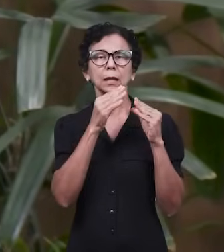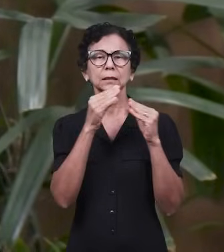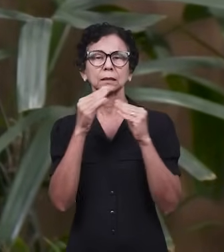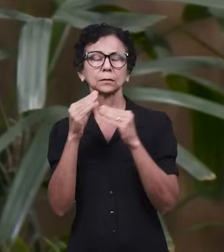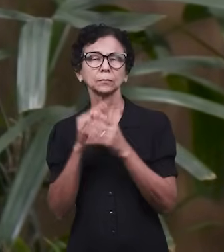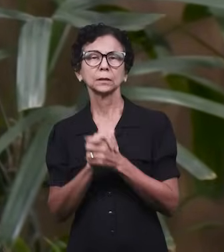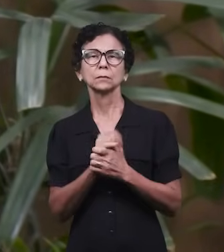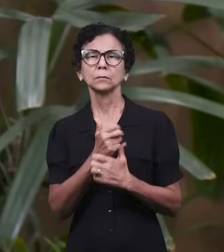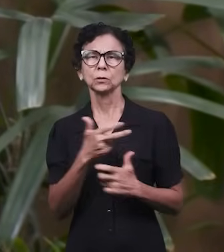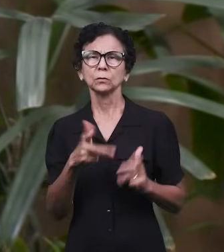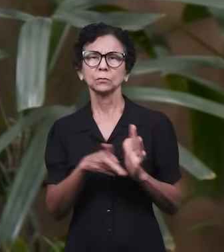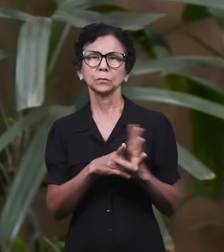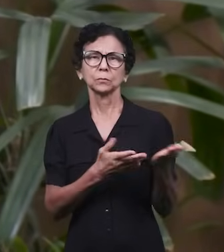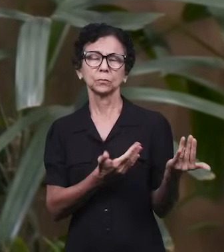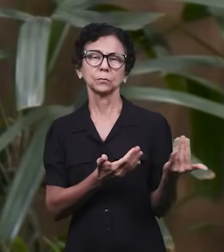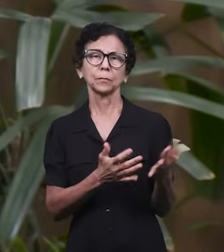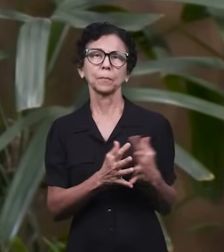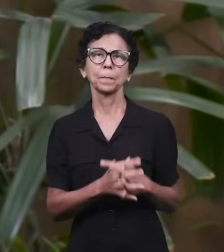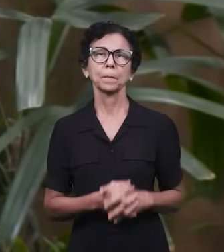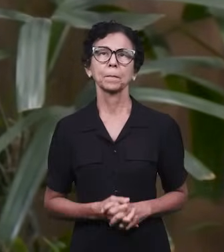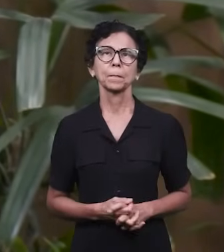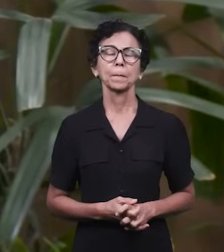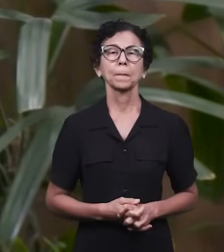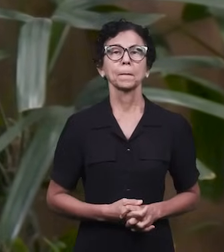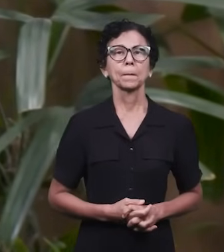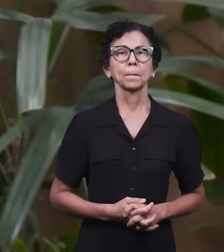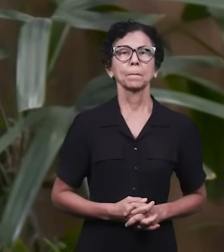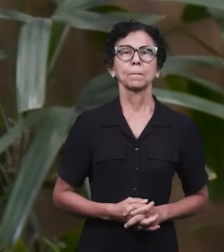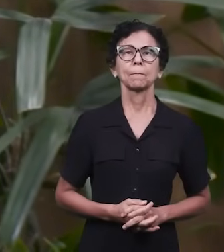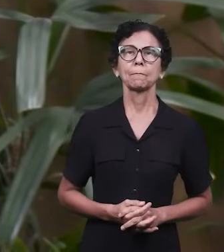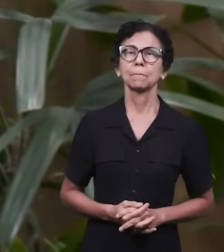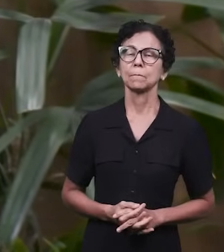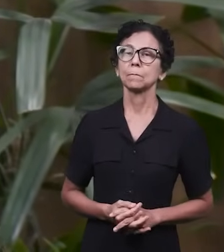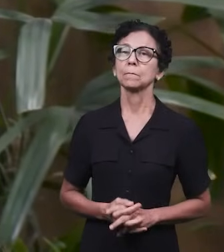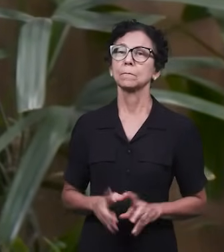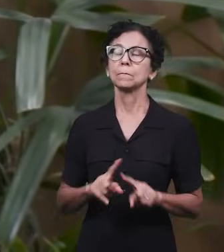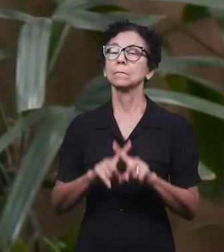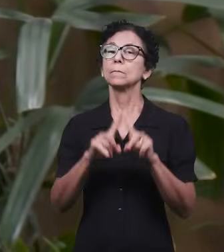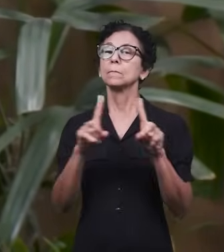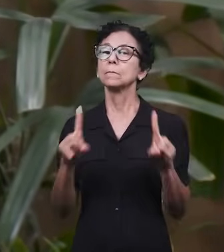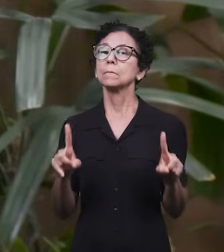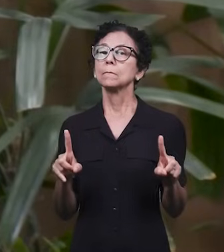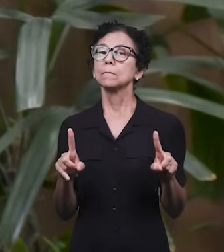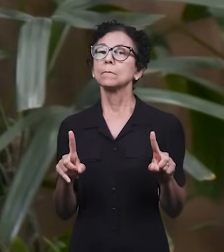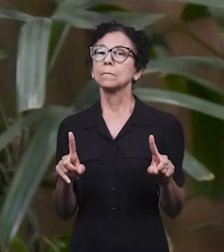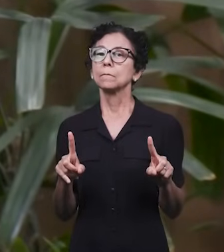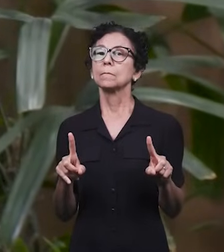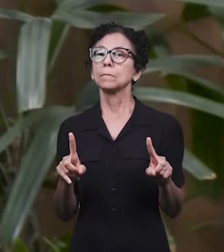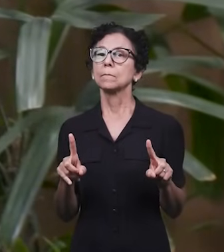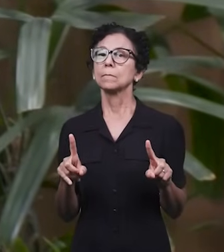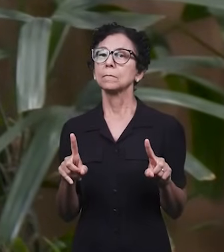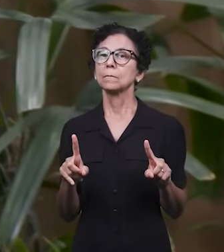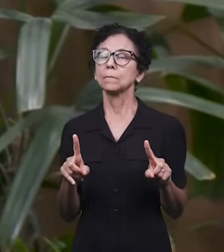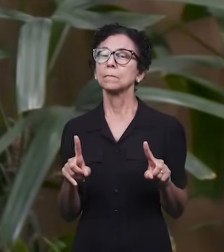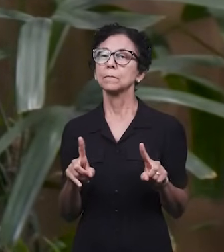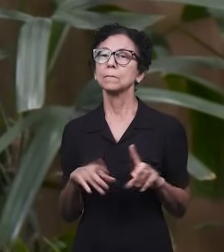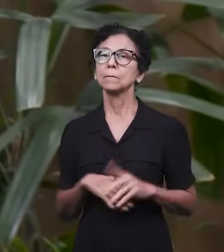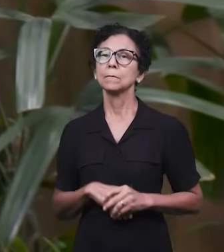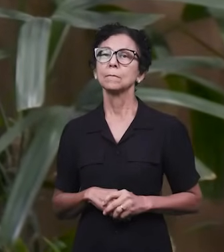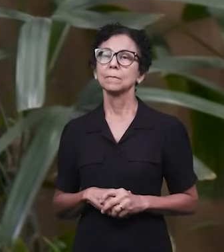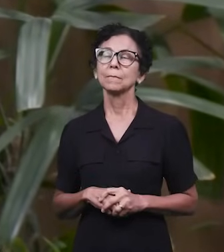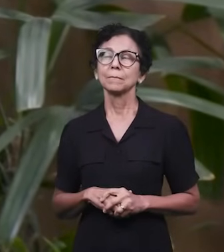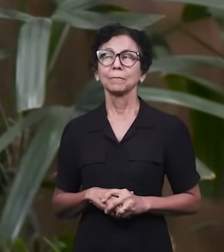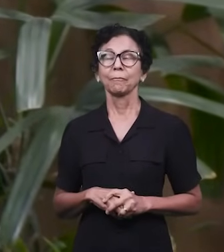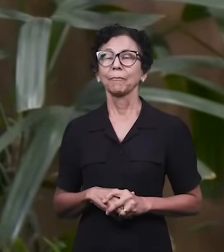assim, siga, mas siga confiante de que você está dentro de um contexto que faz parte do que Deus te disse.